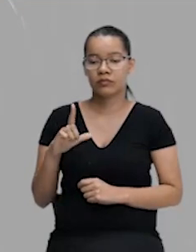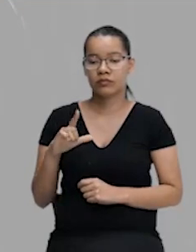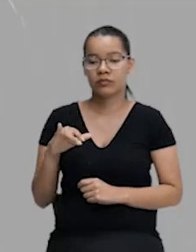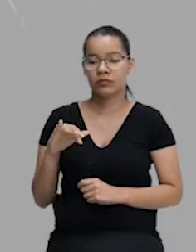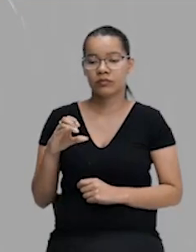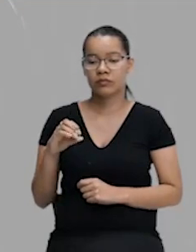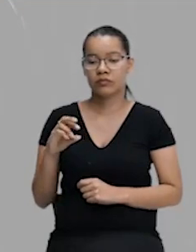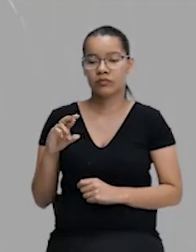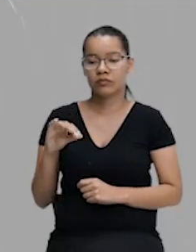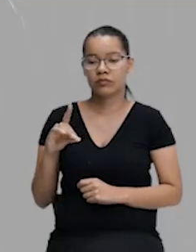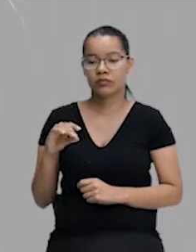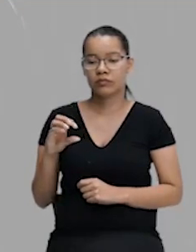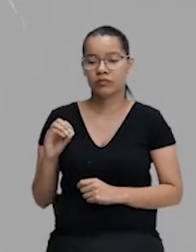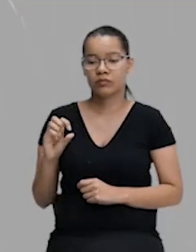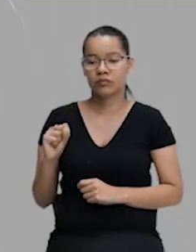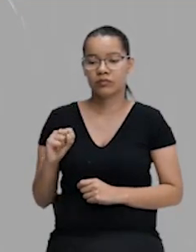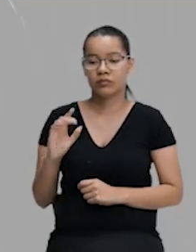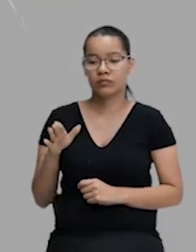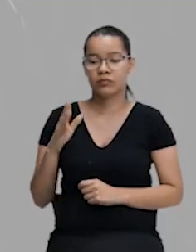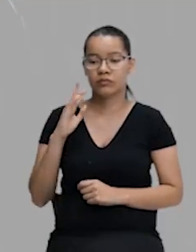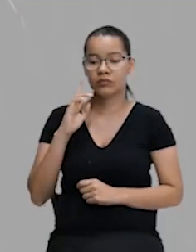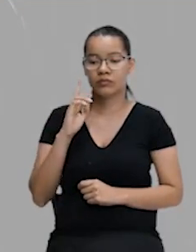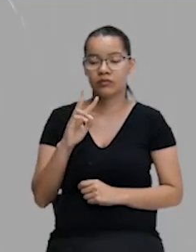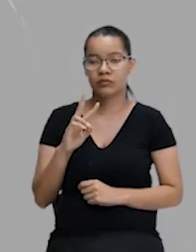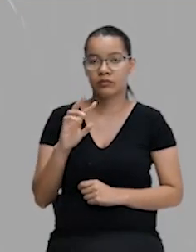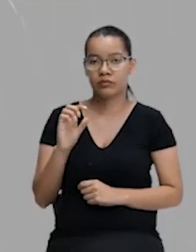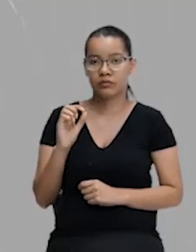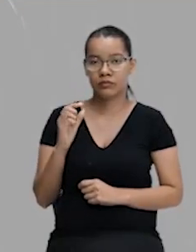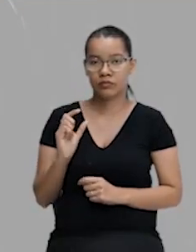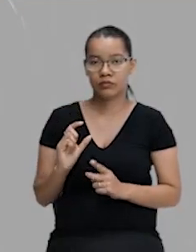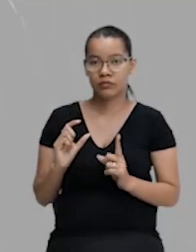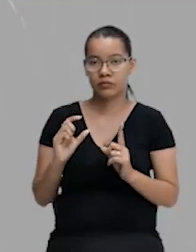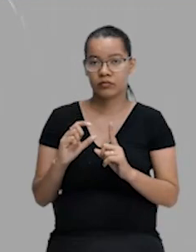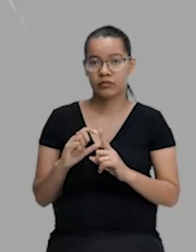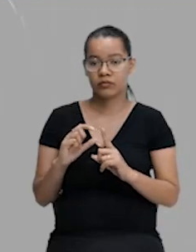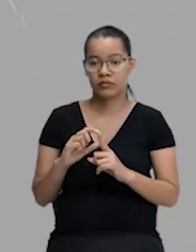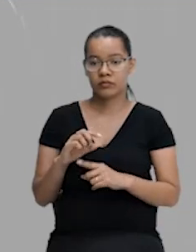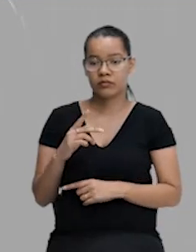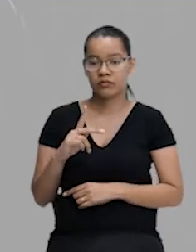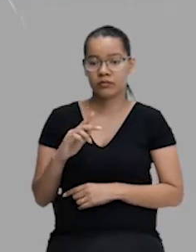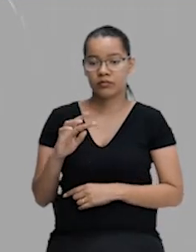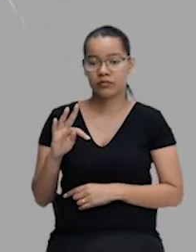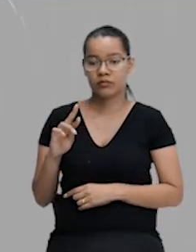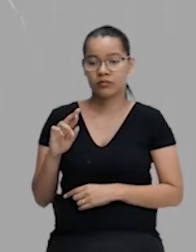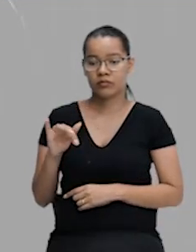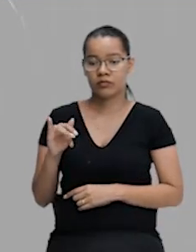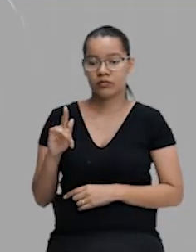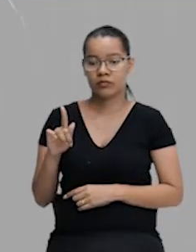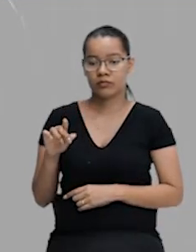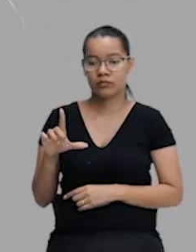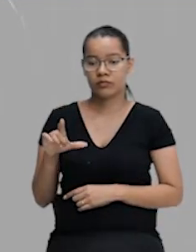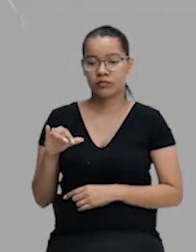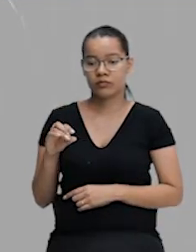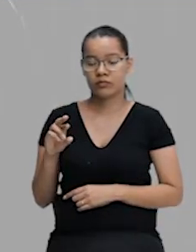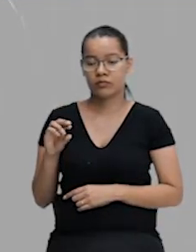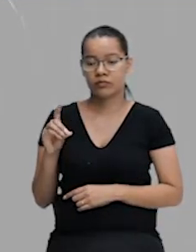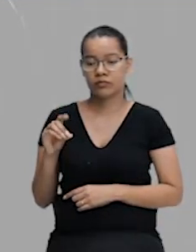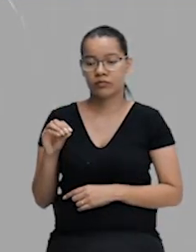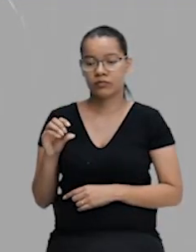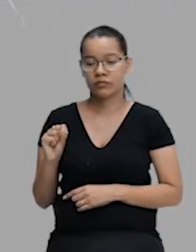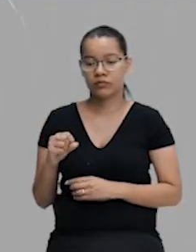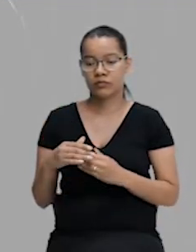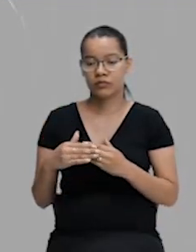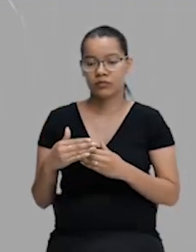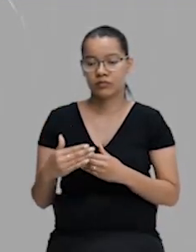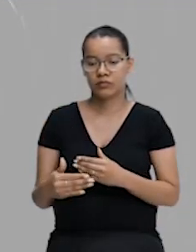ouviu falar nesse termo, triglicerídeo. Os triglicerídeos eles vão ser obtidos a partir da